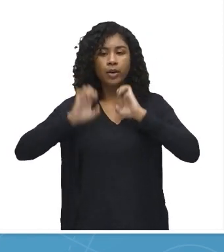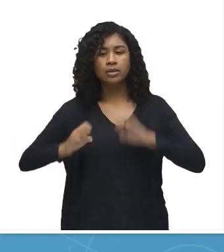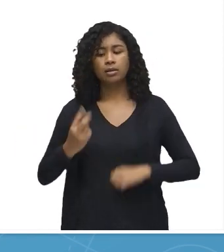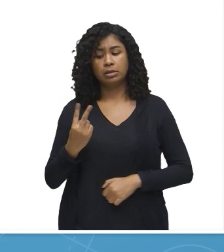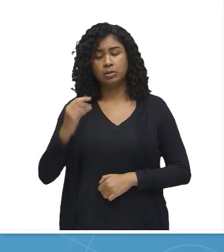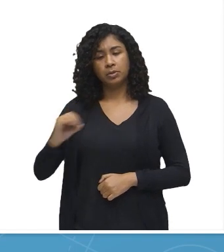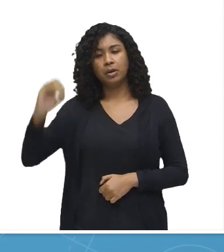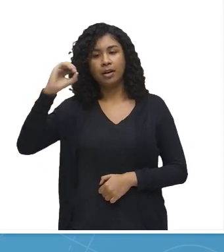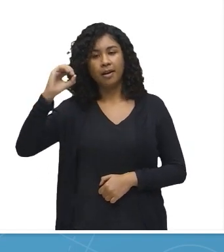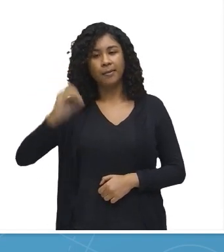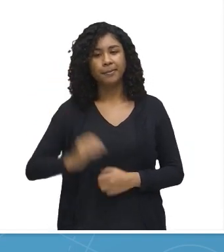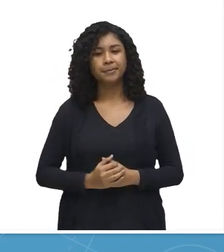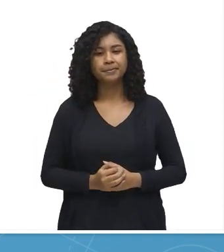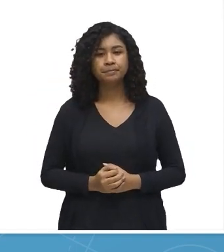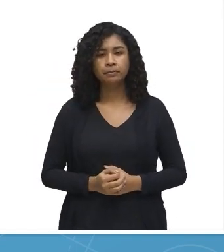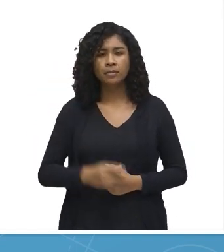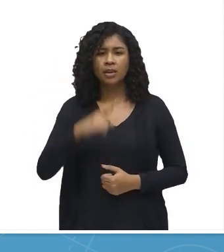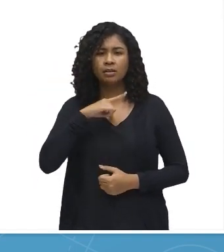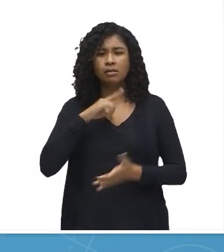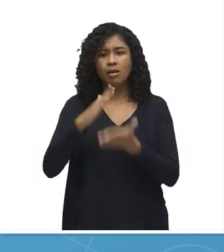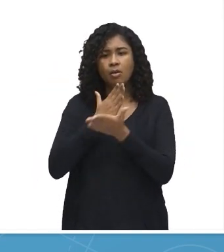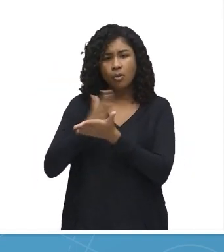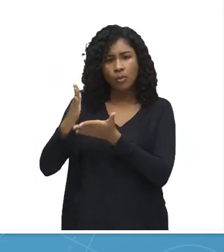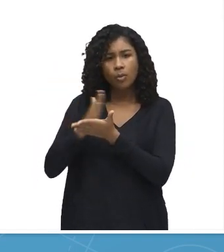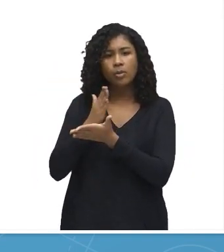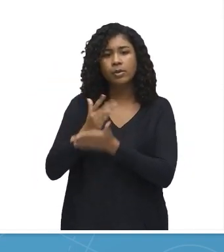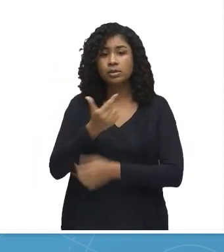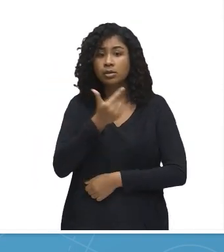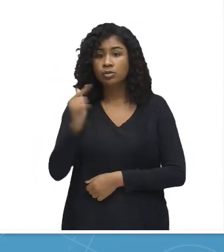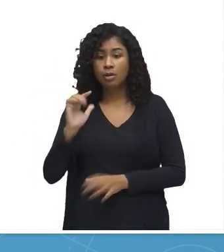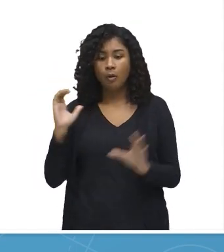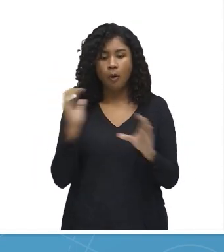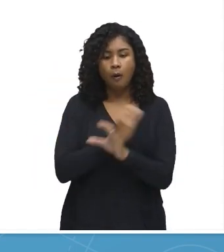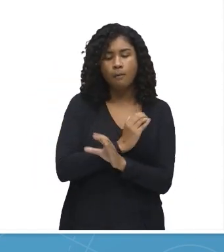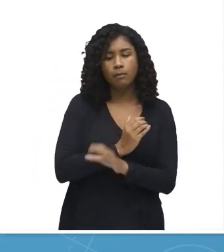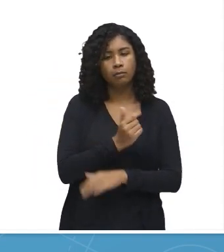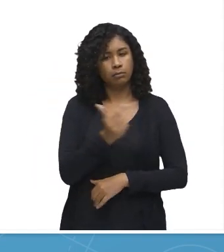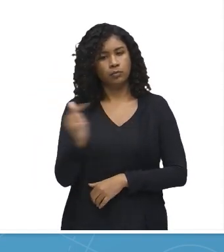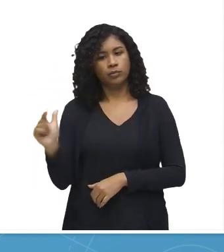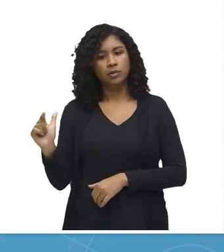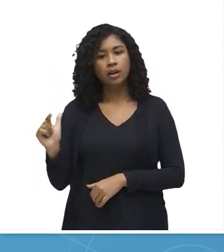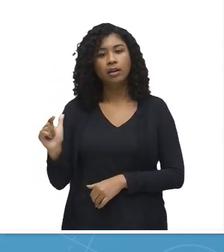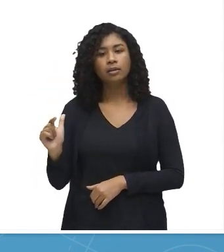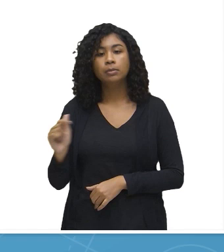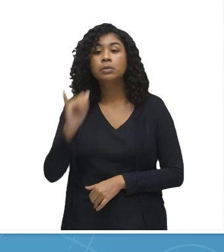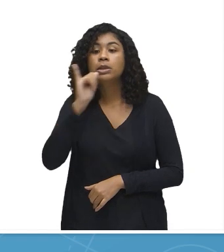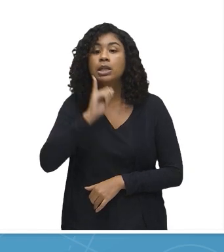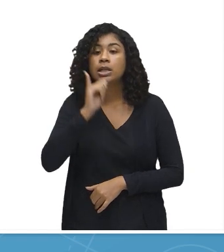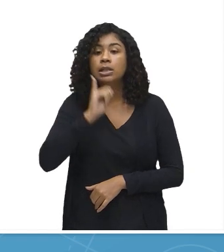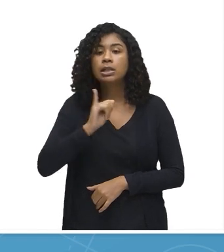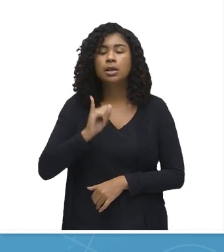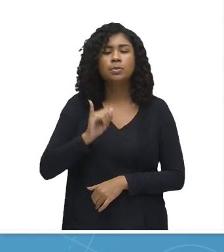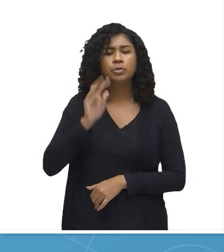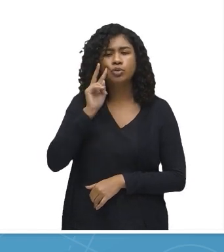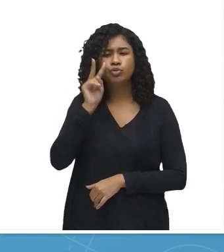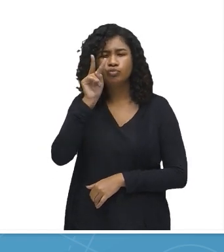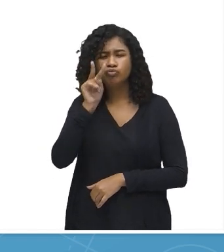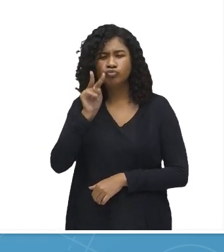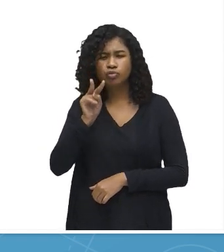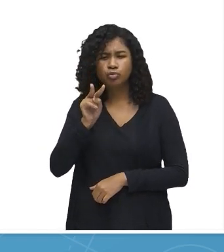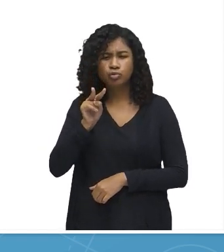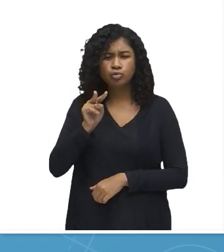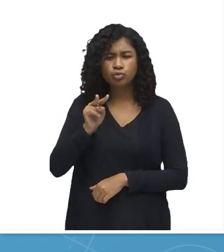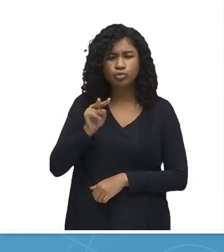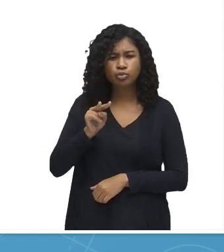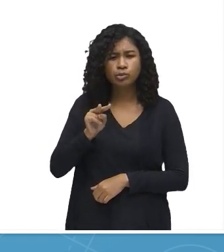eu tenho algumas equações aqui que elas não são completas. Vejam, deixa eu ver aqui,